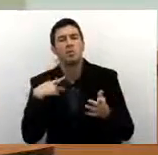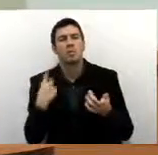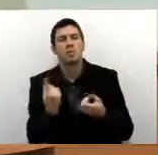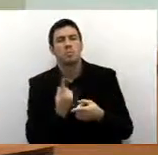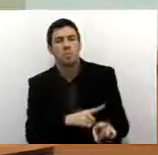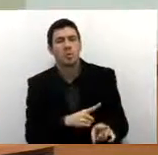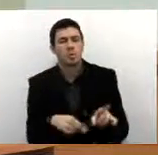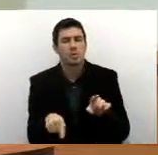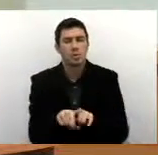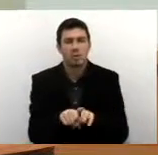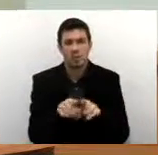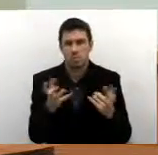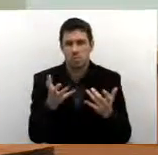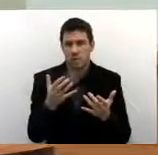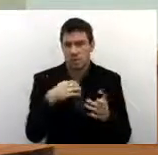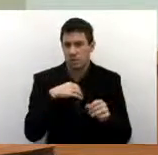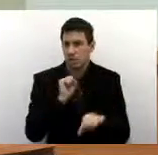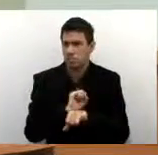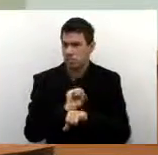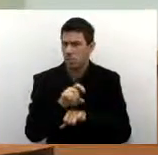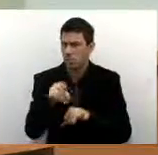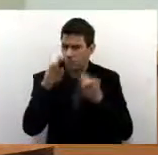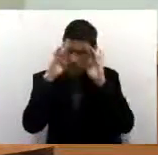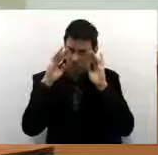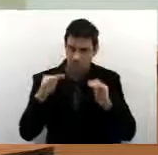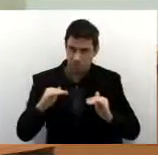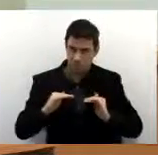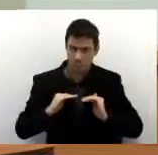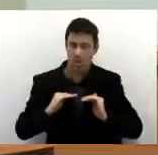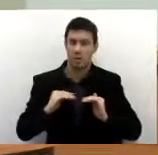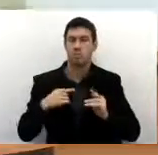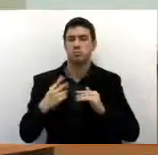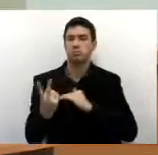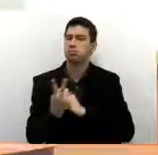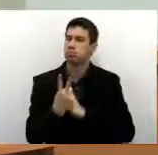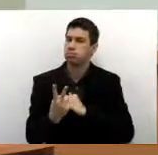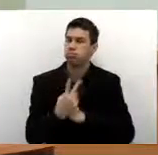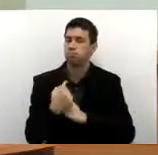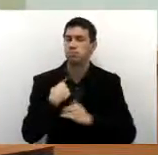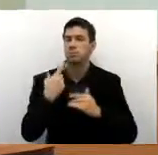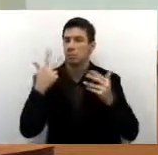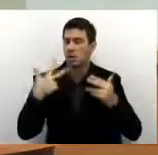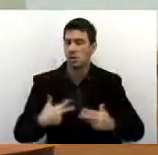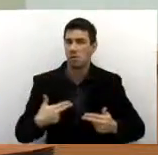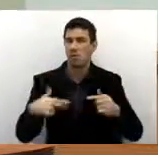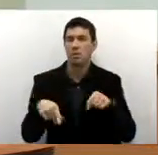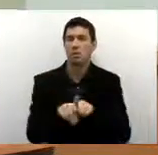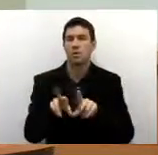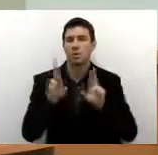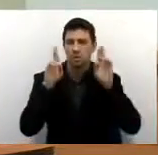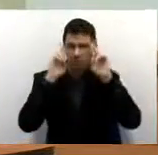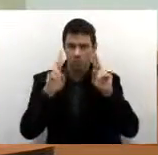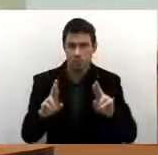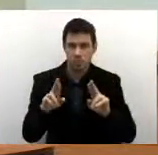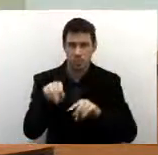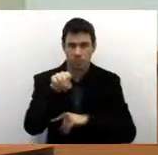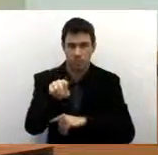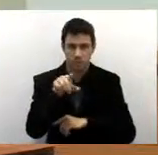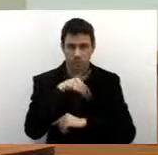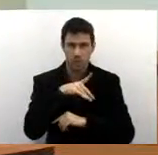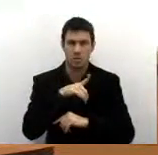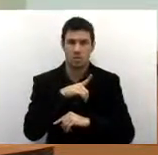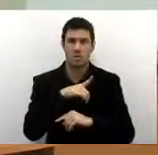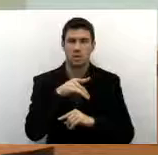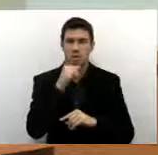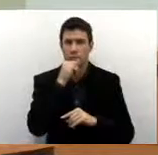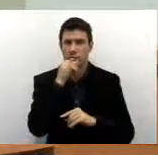da oposição dessa casa, espero que vossa excelência trate esse vereador e os vereadores dessa casa com respeito, porque vossa excelência foi eleito,